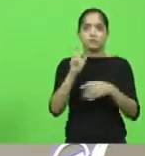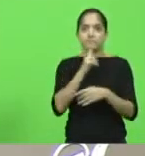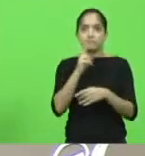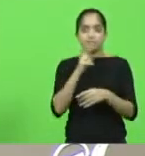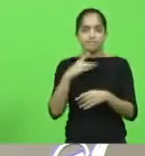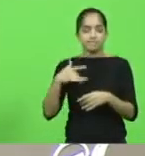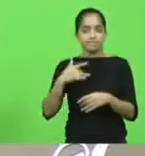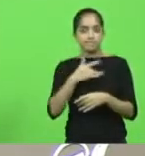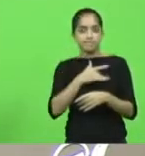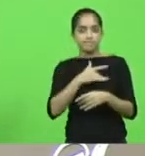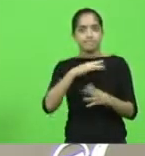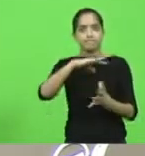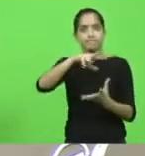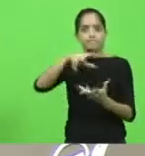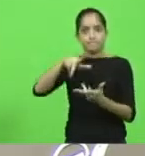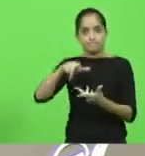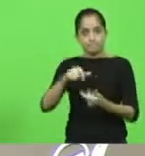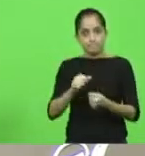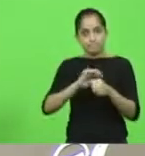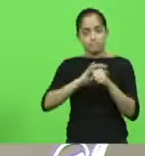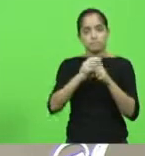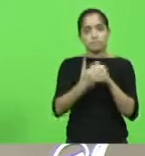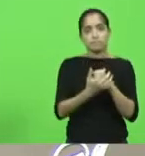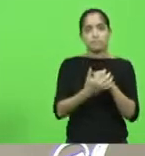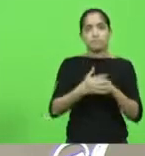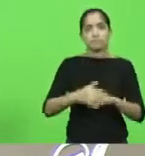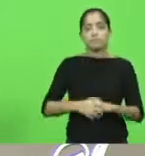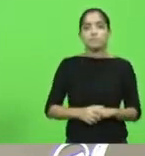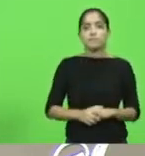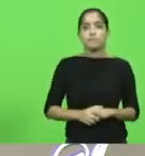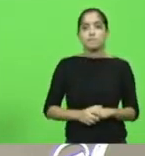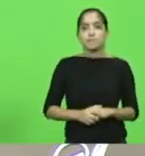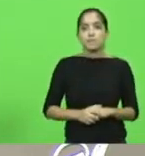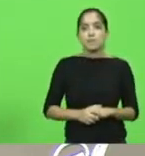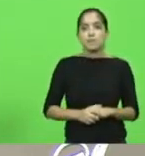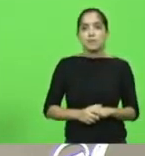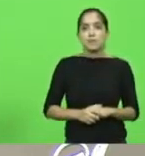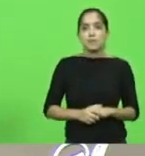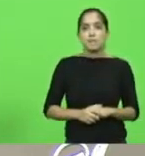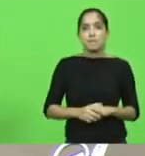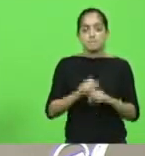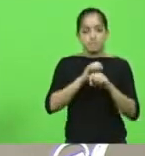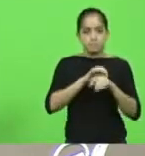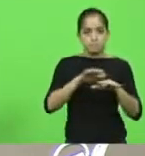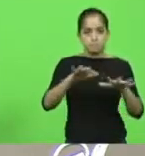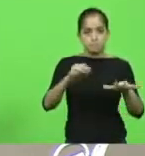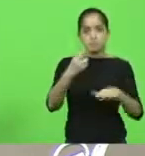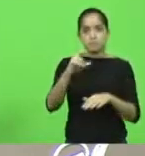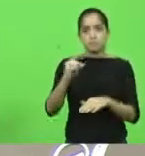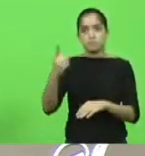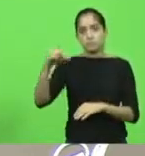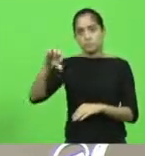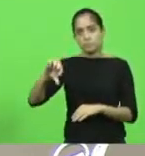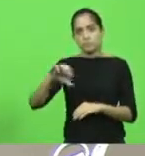de importância internacional decorrente do coronavírus responsável pelo surto de 2019.